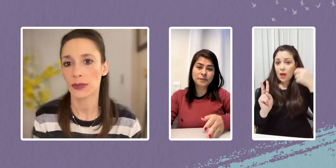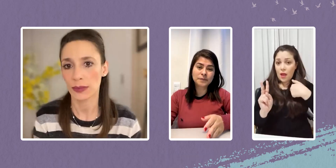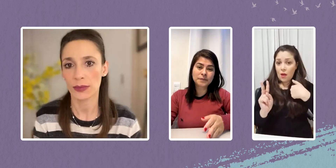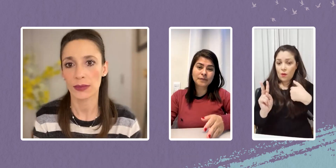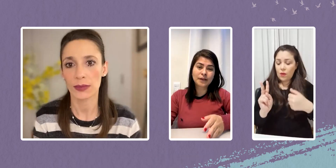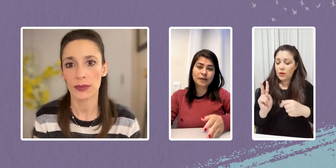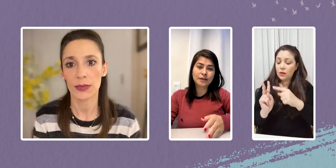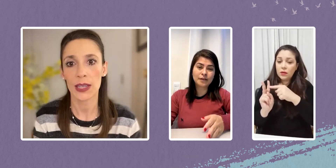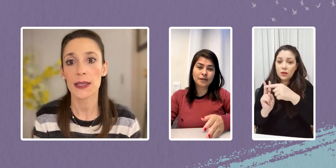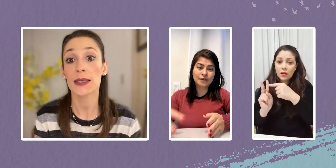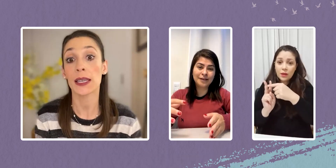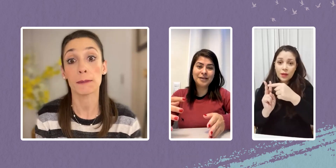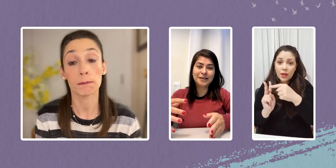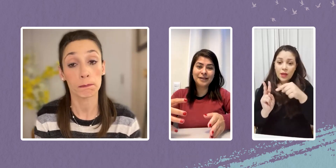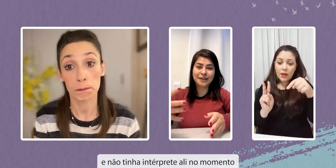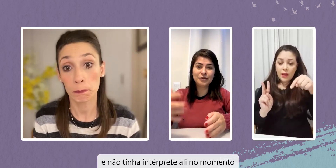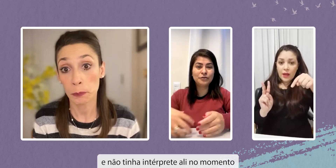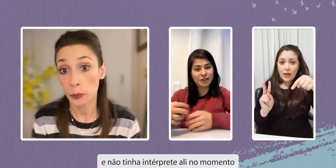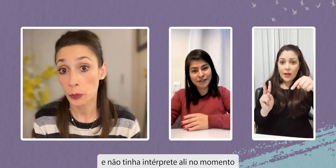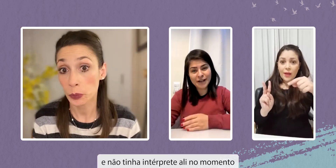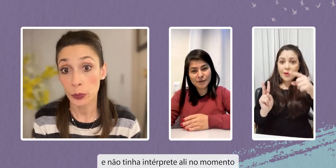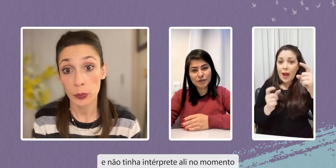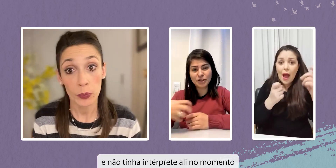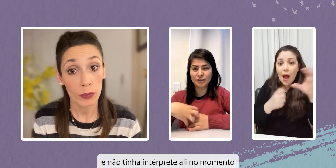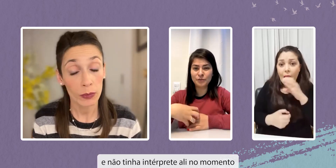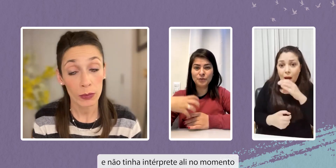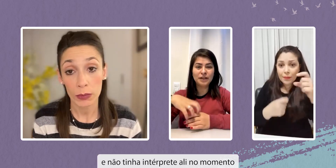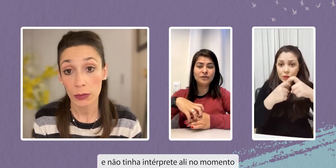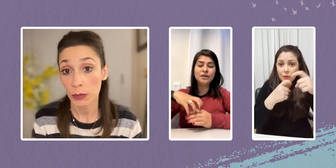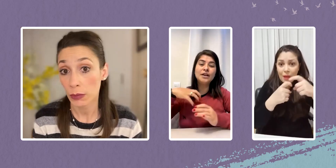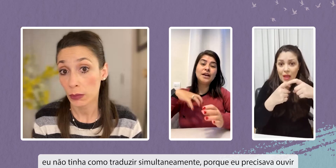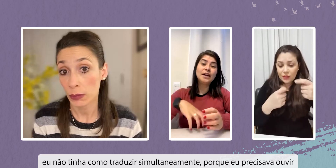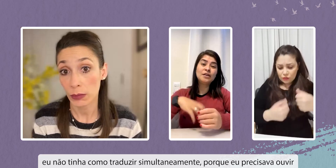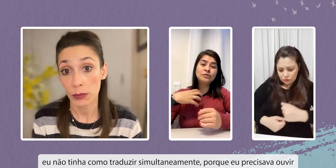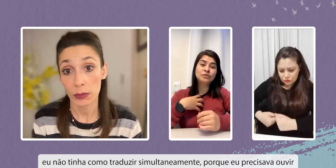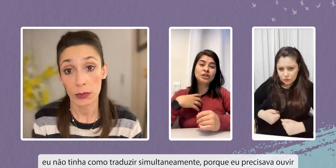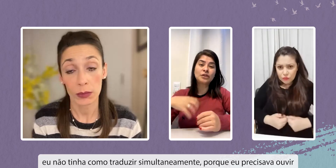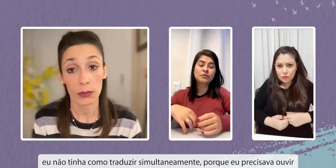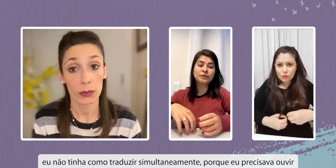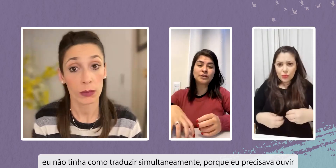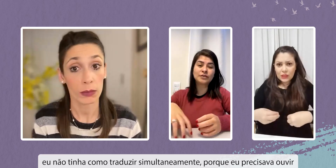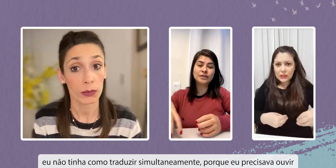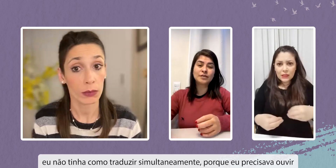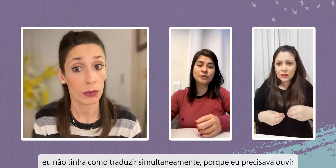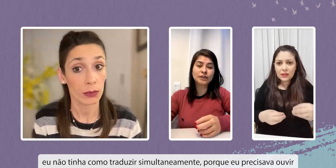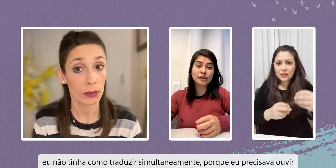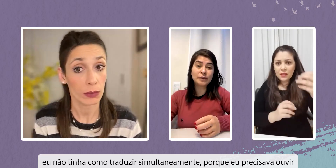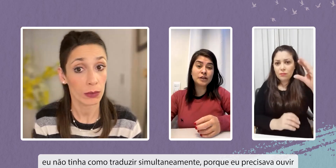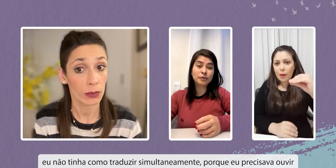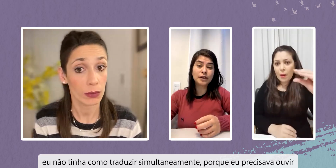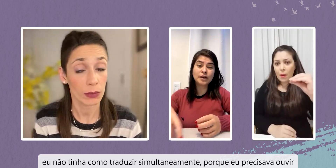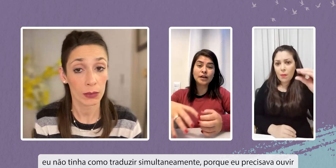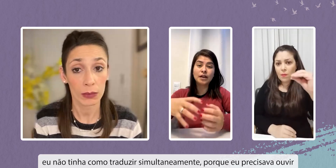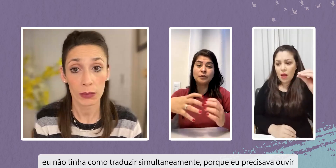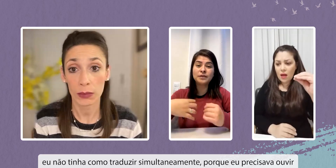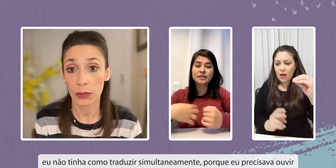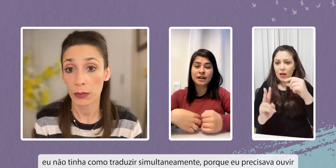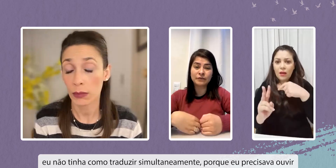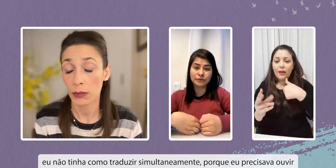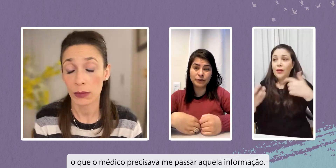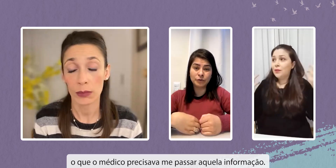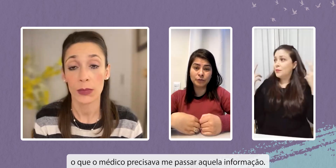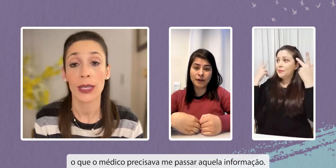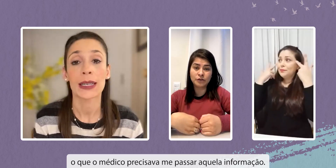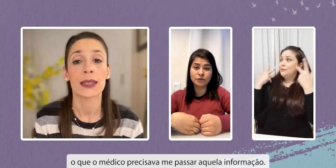simultaneamente. E, Sim. e não tinha intérprete ali no momento. Eu não tinha como traduzir simultaneamente, porque eu